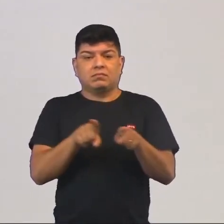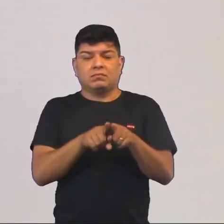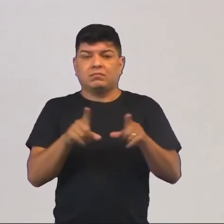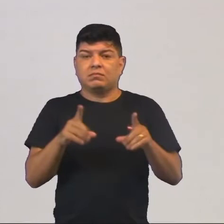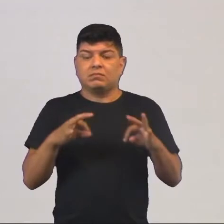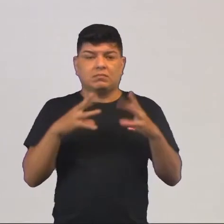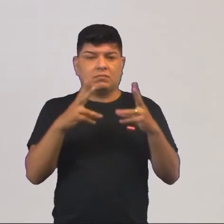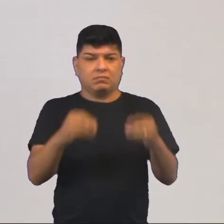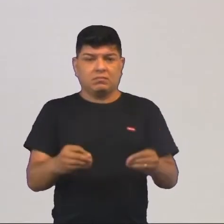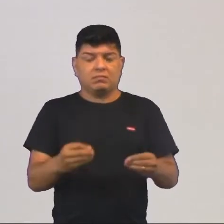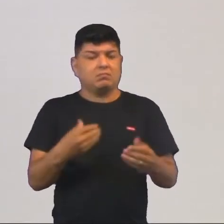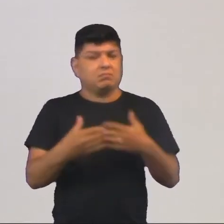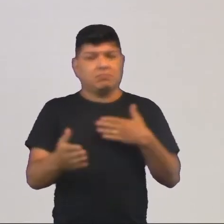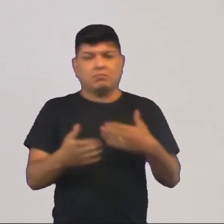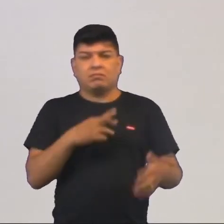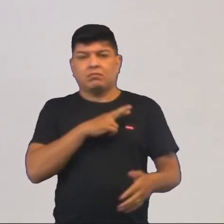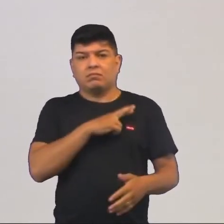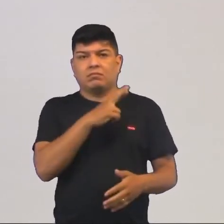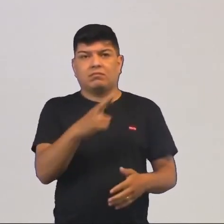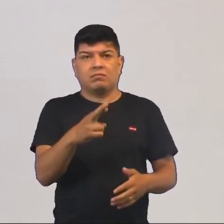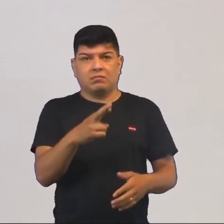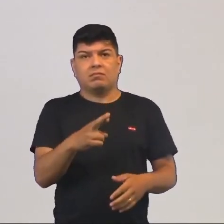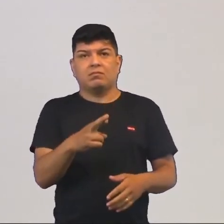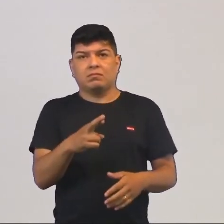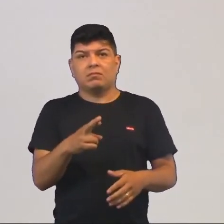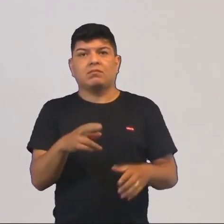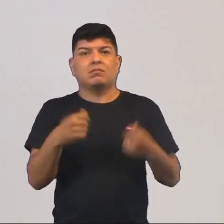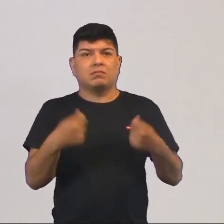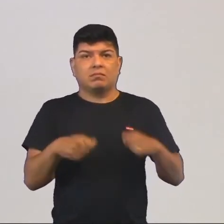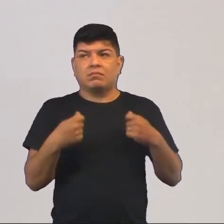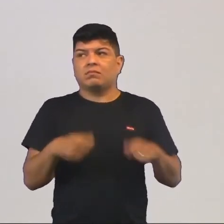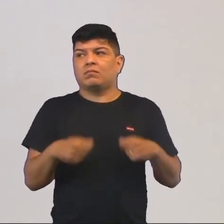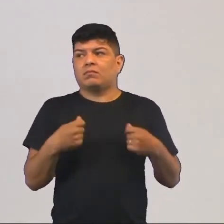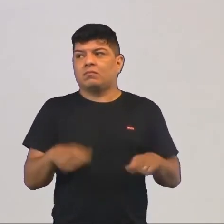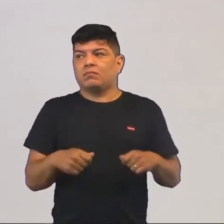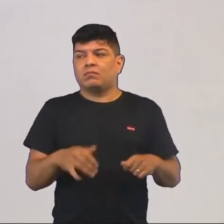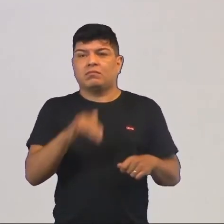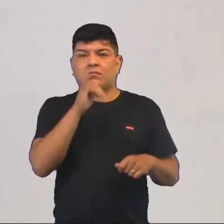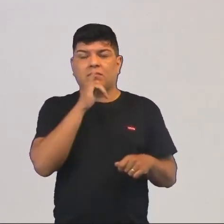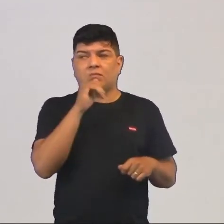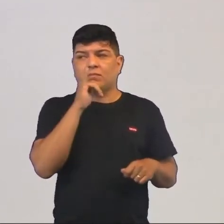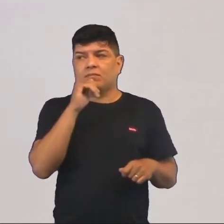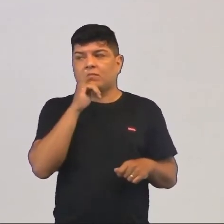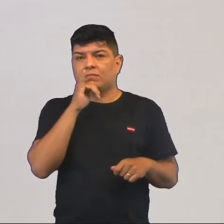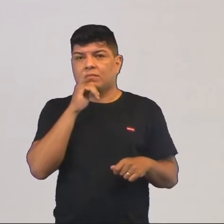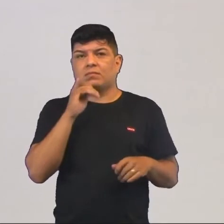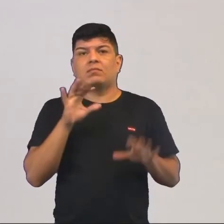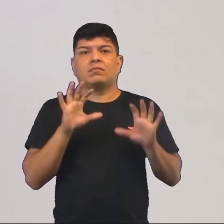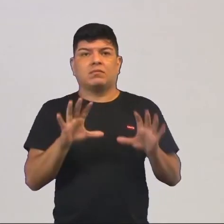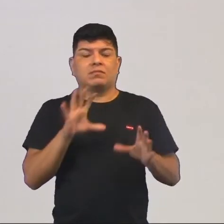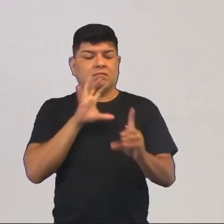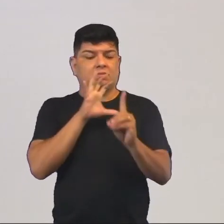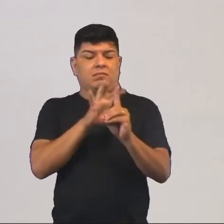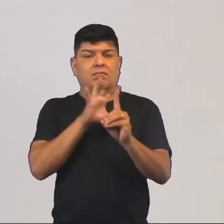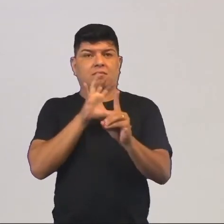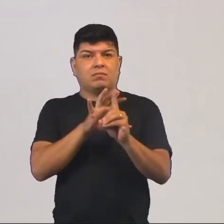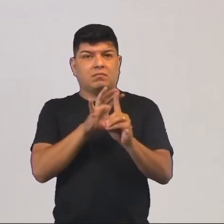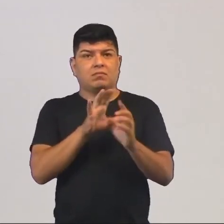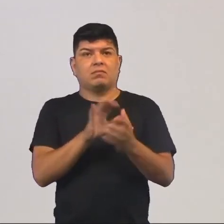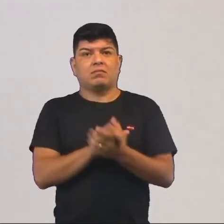os adeptos de qualquer religião. Eles devem ser exemplo, devem ser